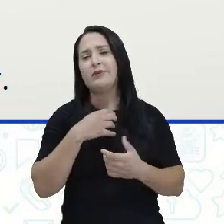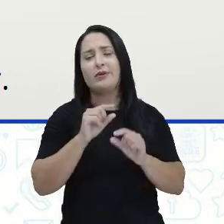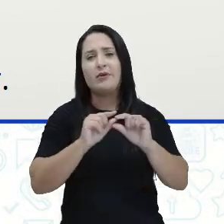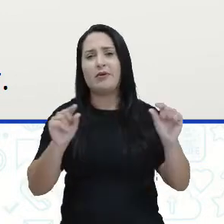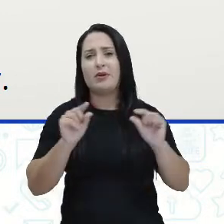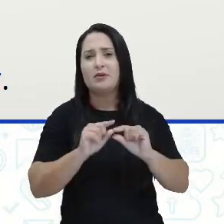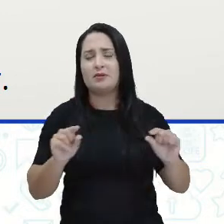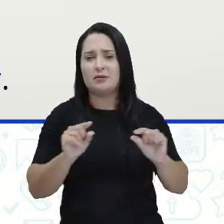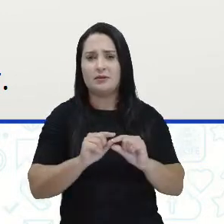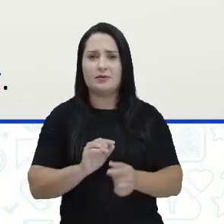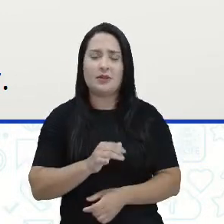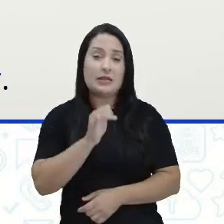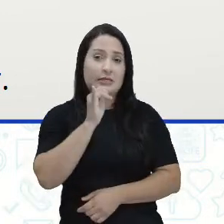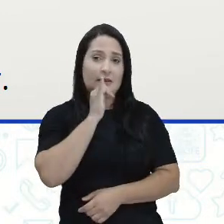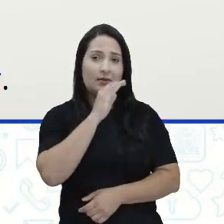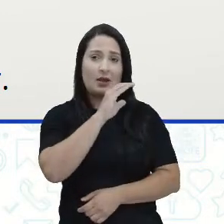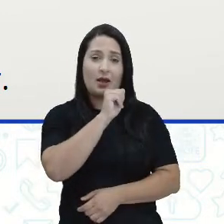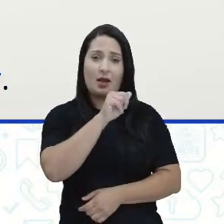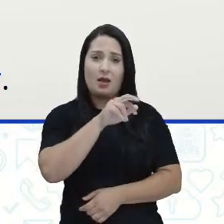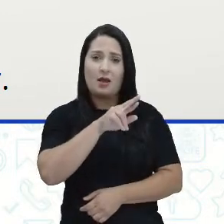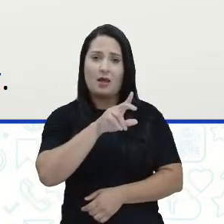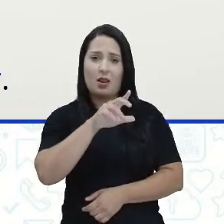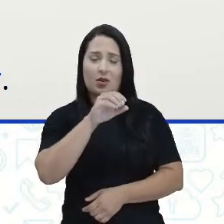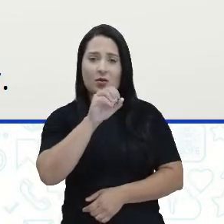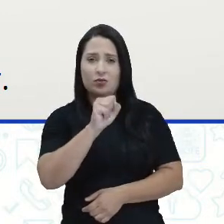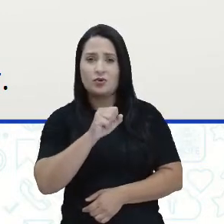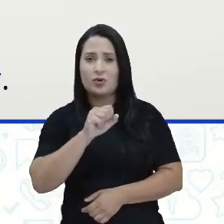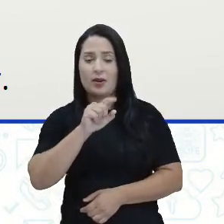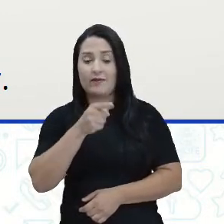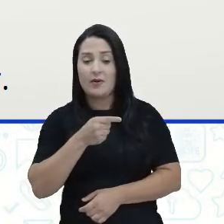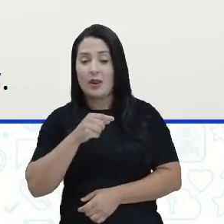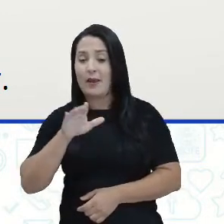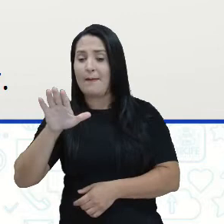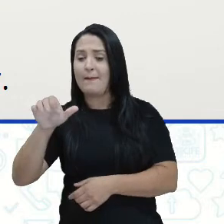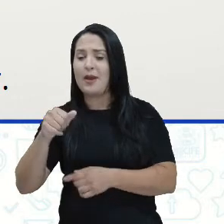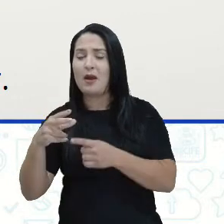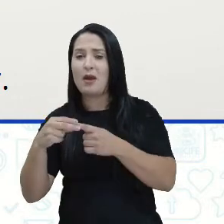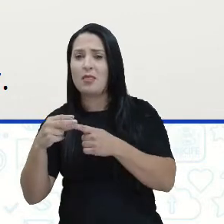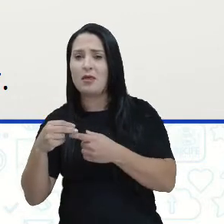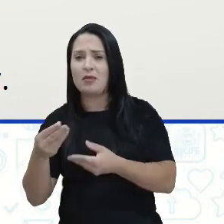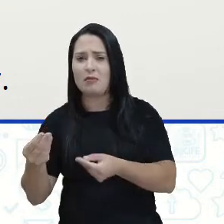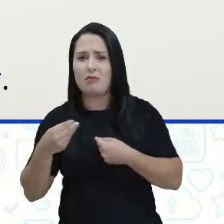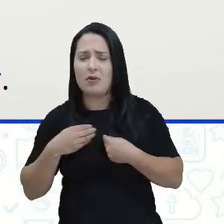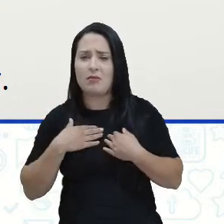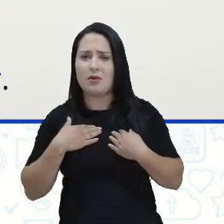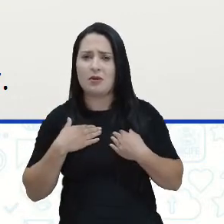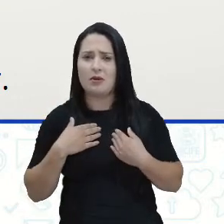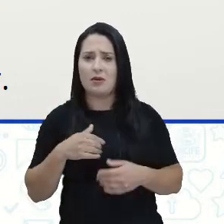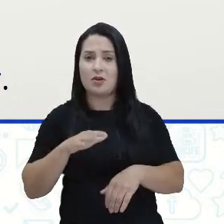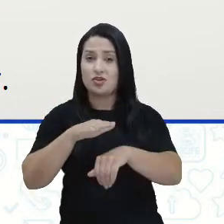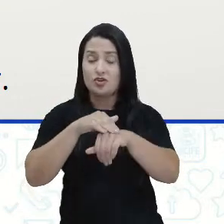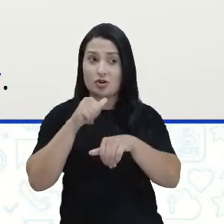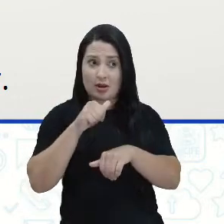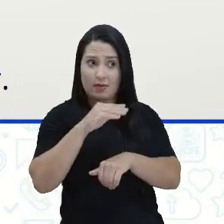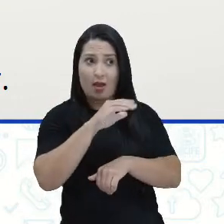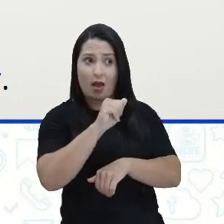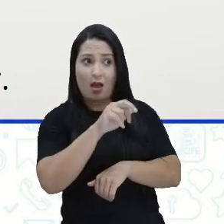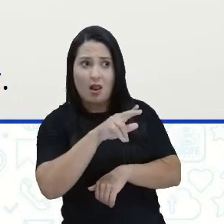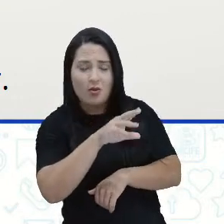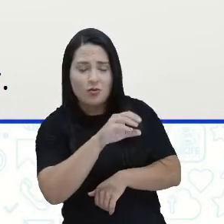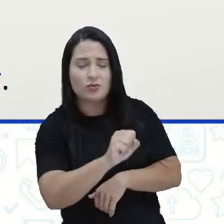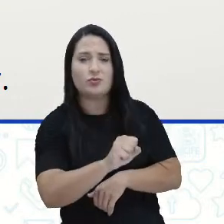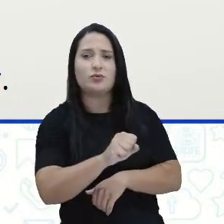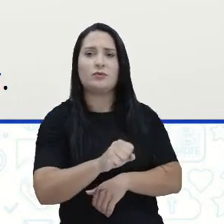Por exemplo, Carlos, vírgula, pegue a caneta para mim. Aqui é um vocativo, é um chamamento.